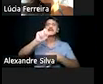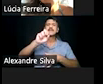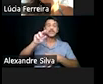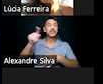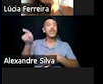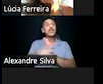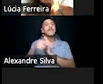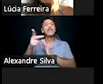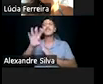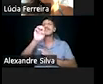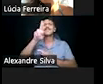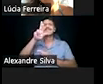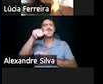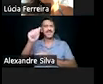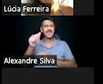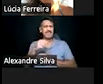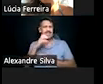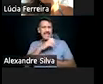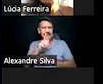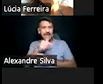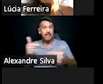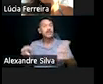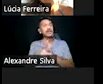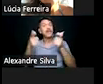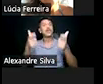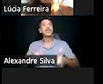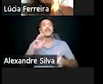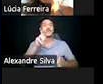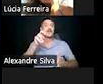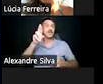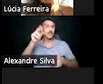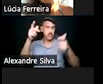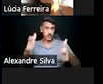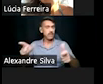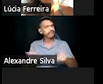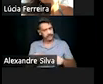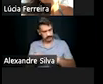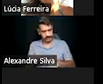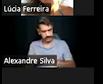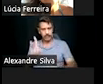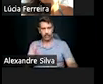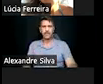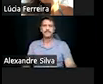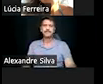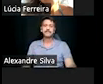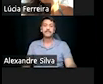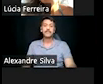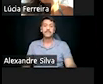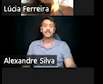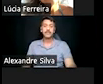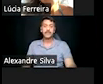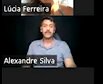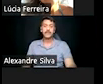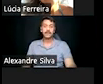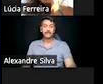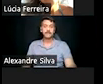e o Grande Hotel do Barreiro é uma dessas situações. No momento em que estava sendo construído o Grande Hotel do Barreiro, aqui